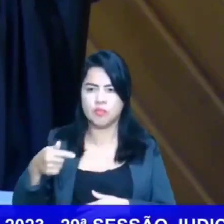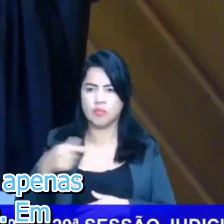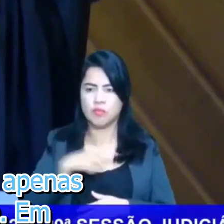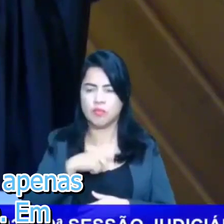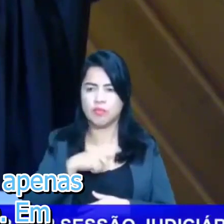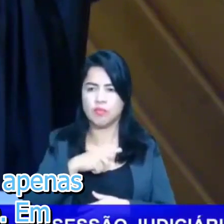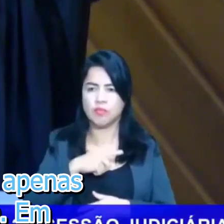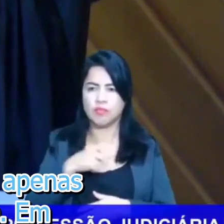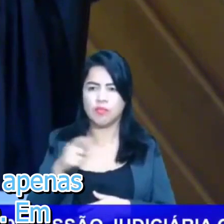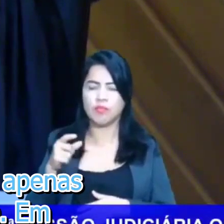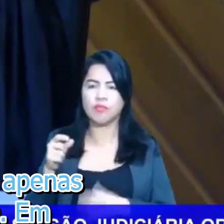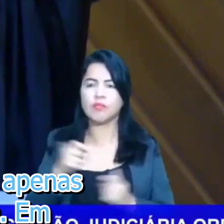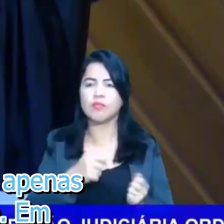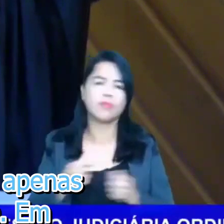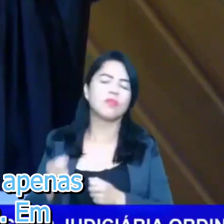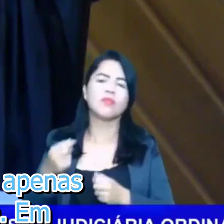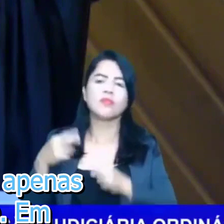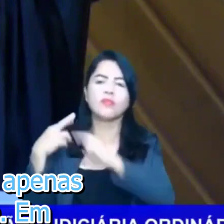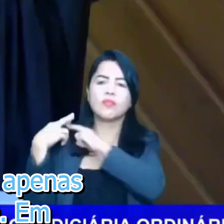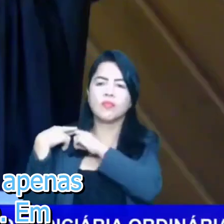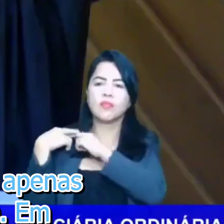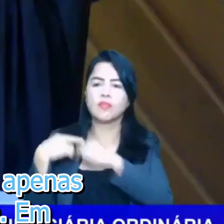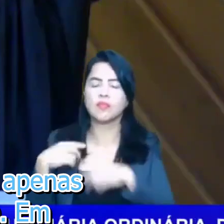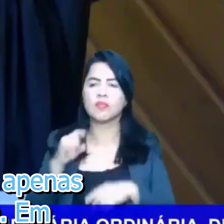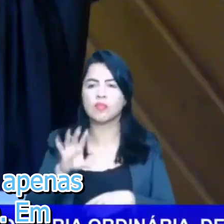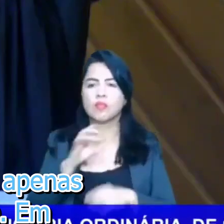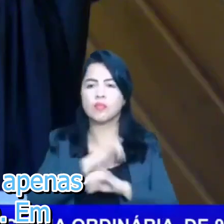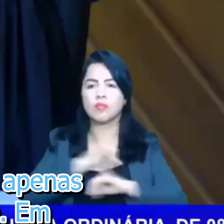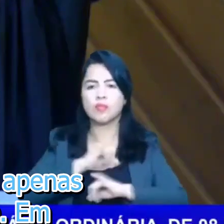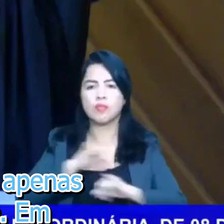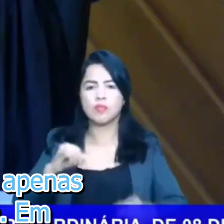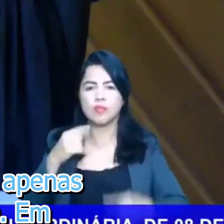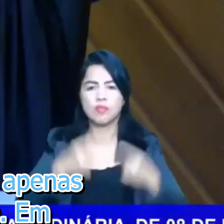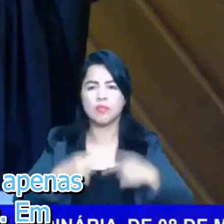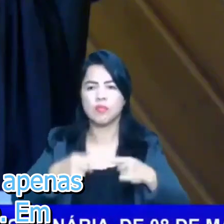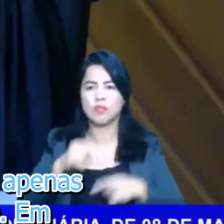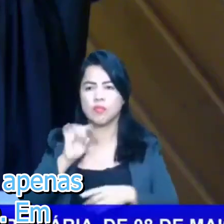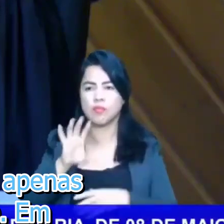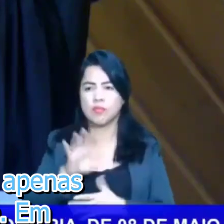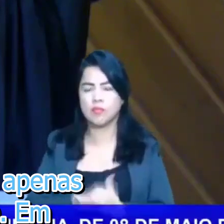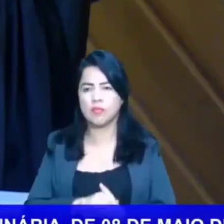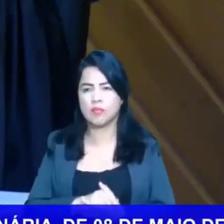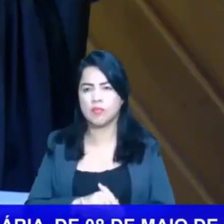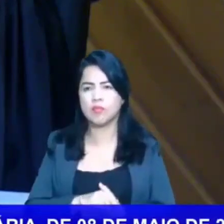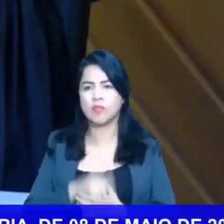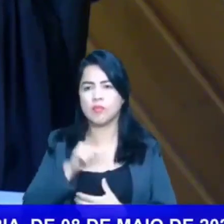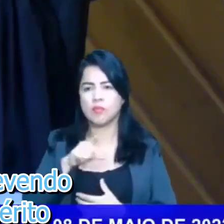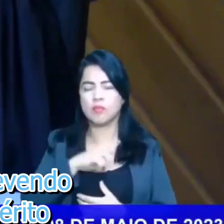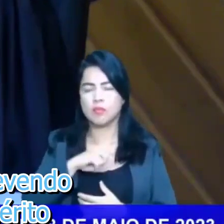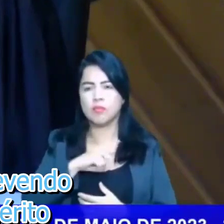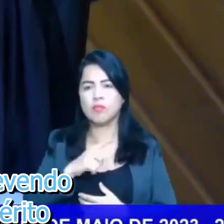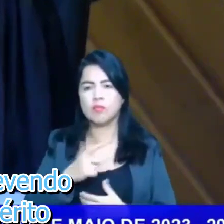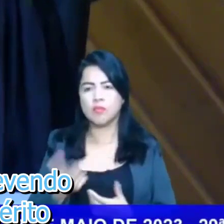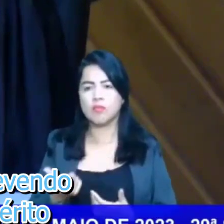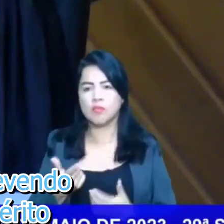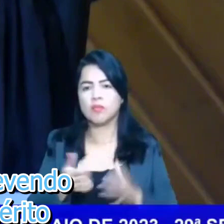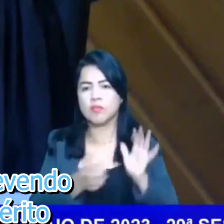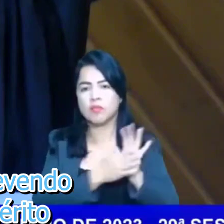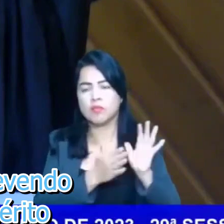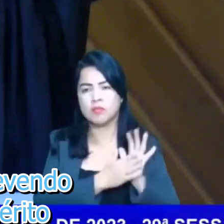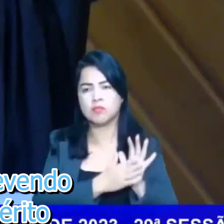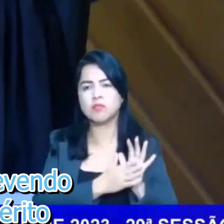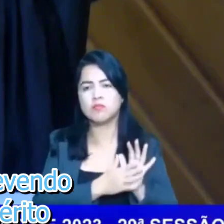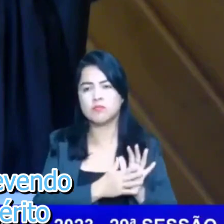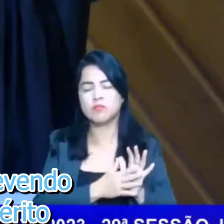coligação representada recaindo a responsabilidade apenas por propaganda relativa à candidatura majoritária. Isto posto, acolho a preliminar e a